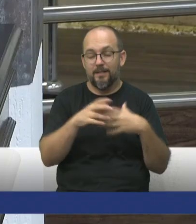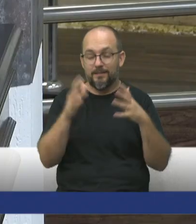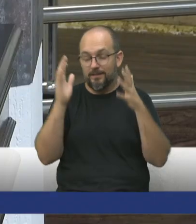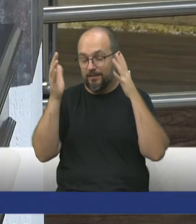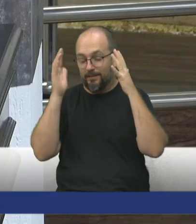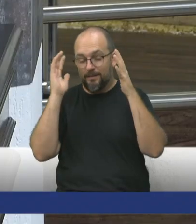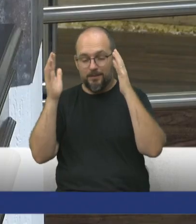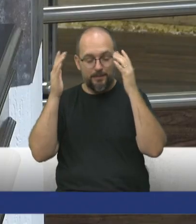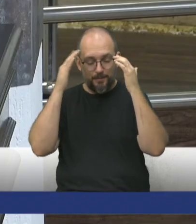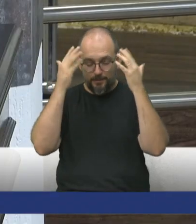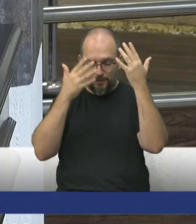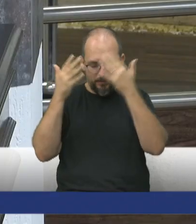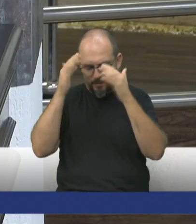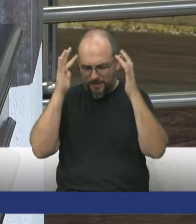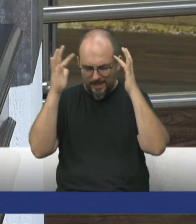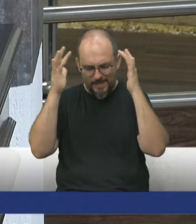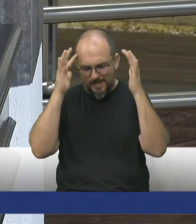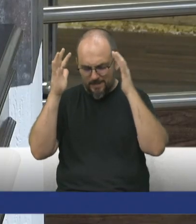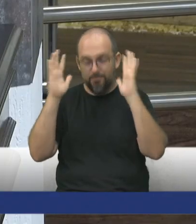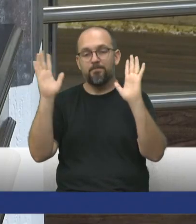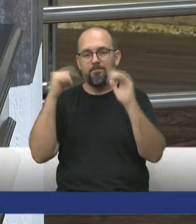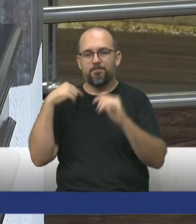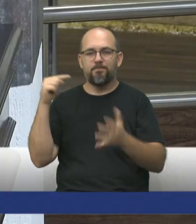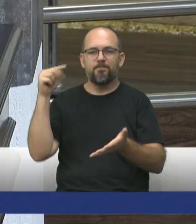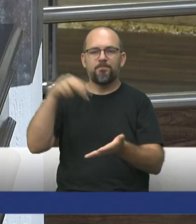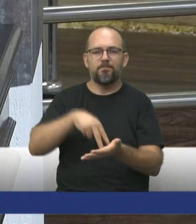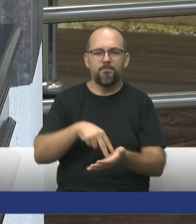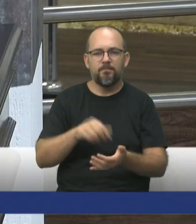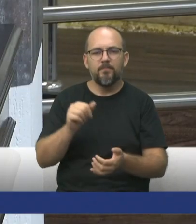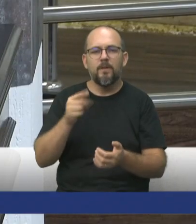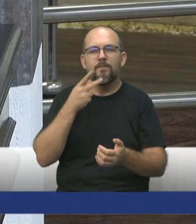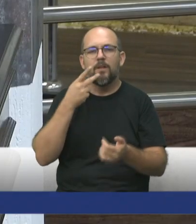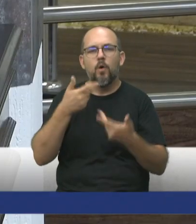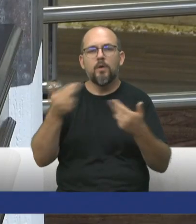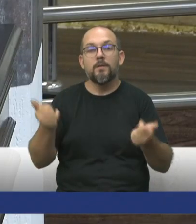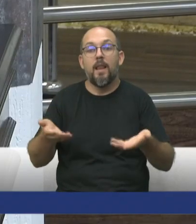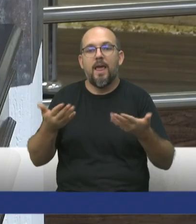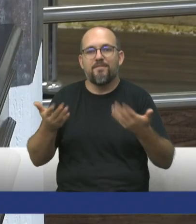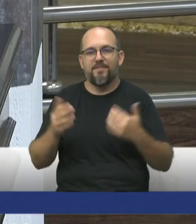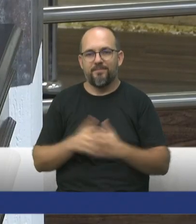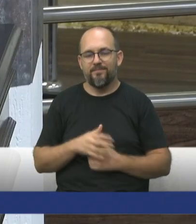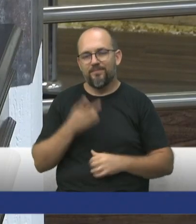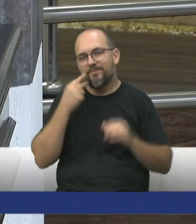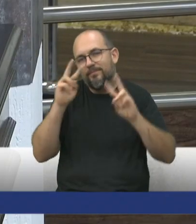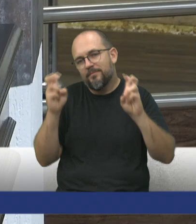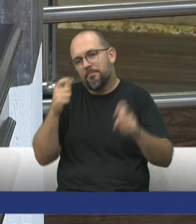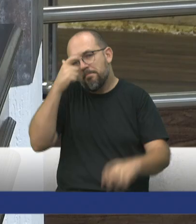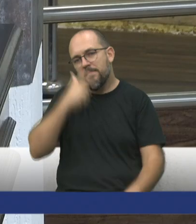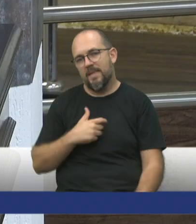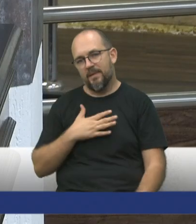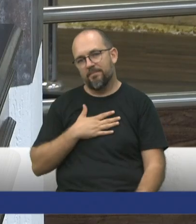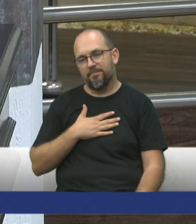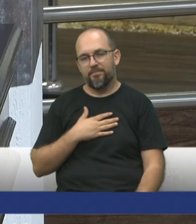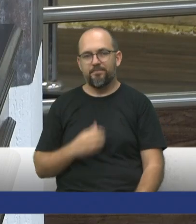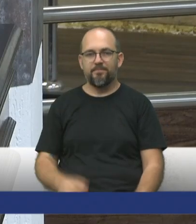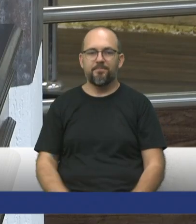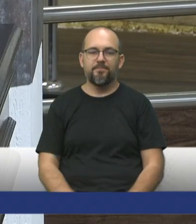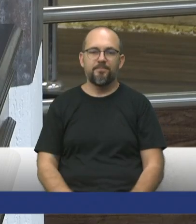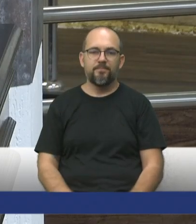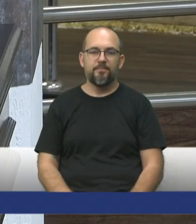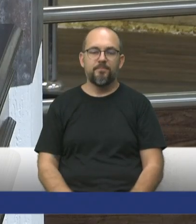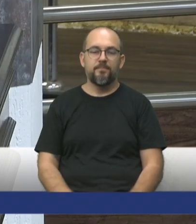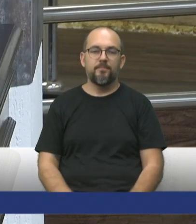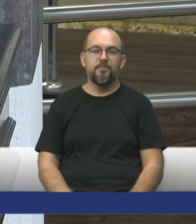E hoje eu queria falar de algo mais leve. Queria falar sobre mim.